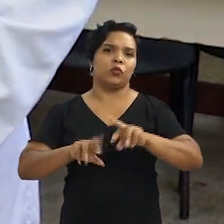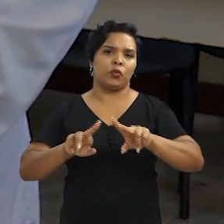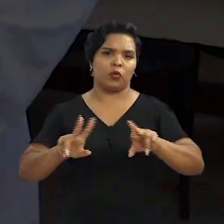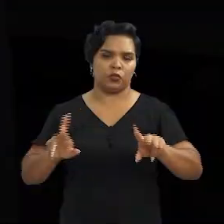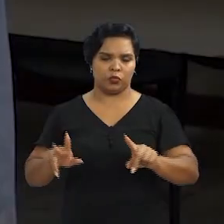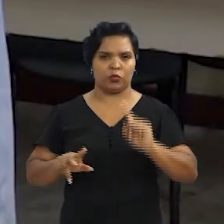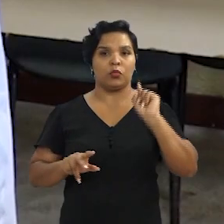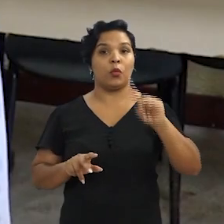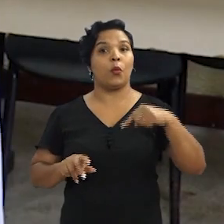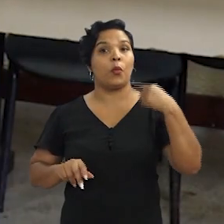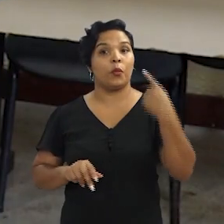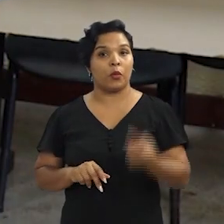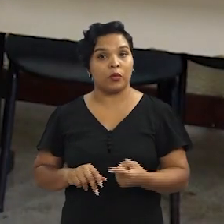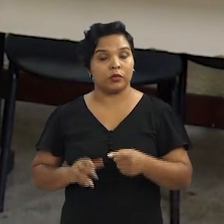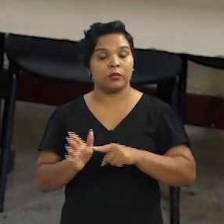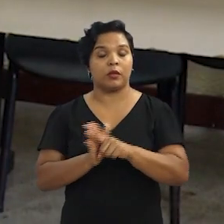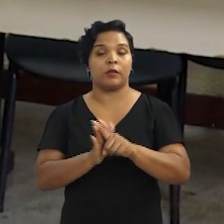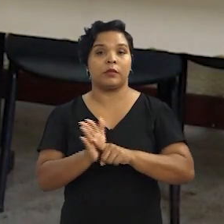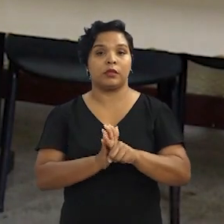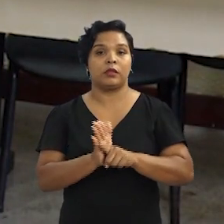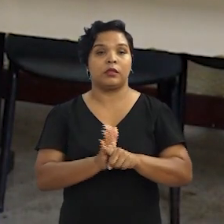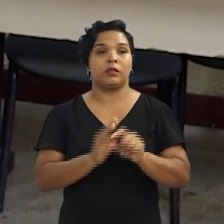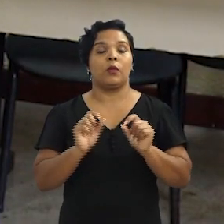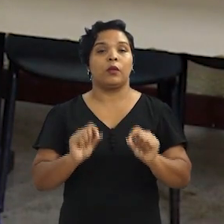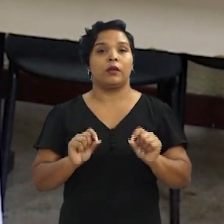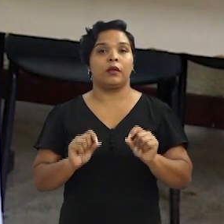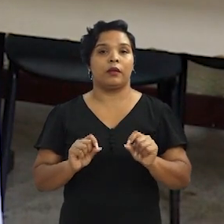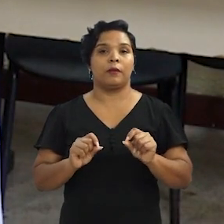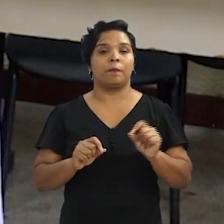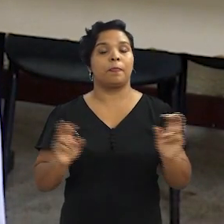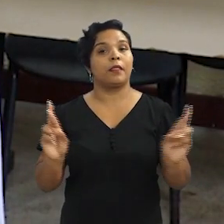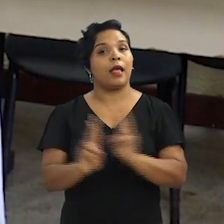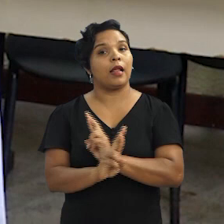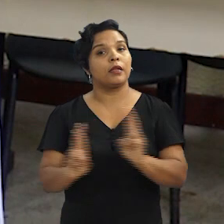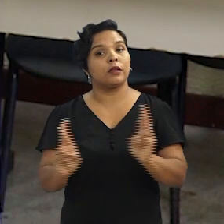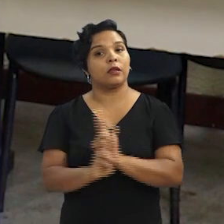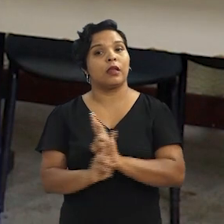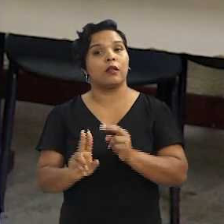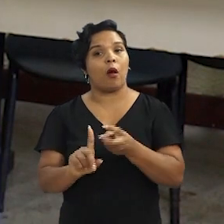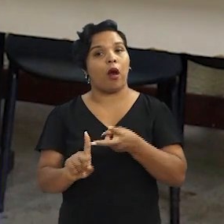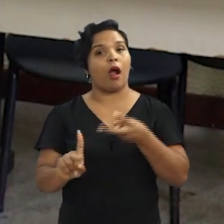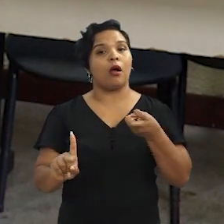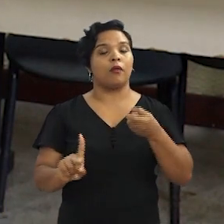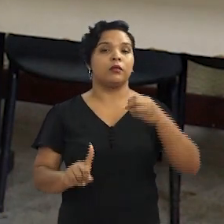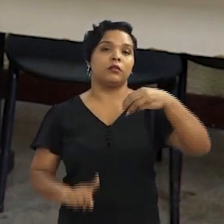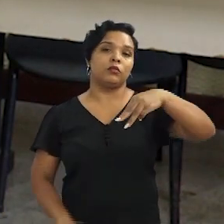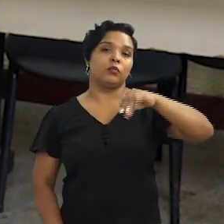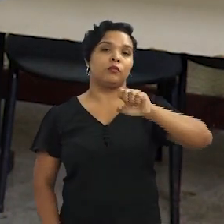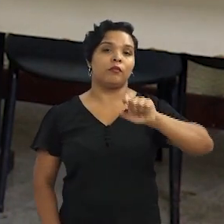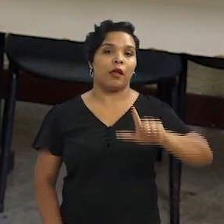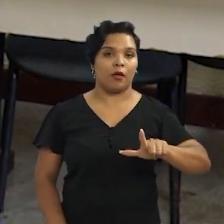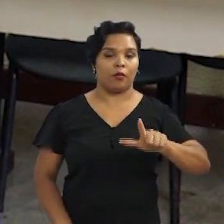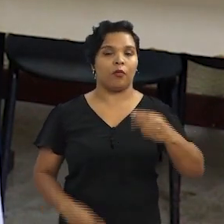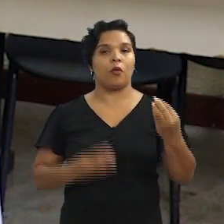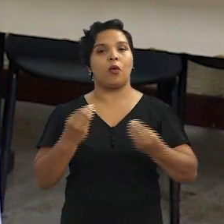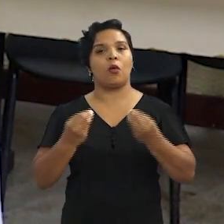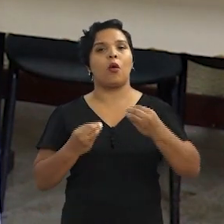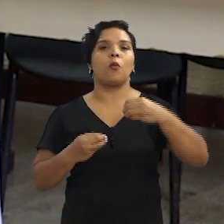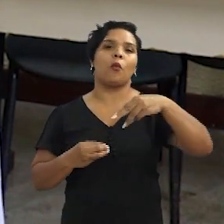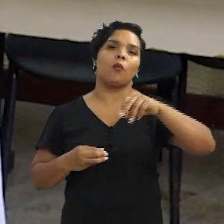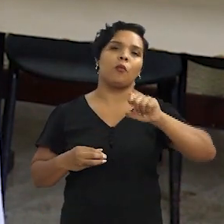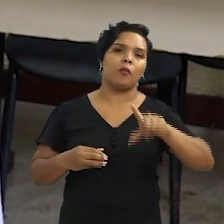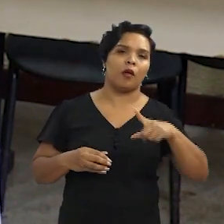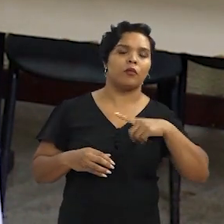de produto. O nosso próximo passo da pesquisa é relacionado à fraude do mel.